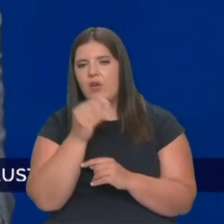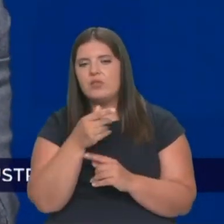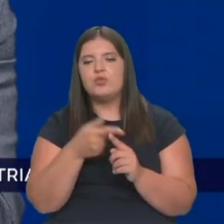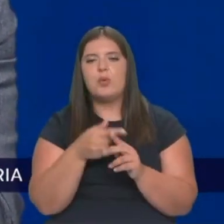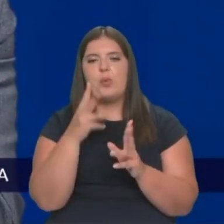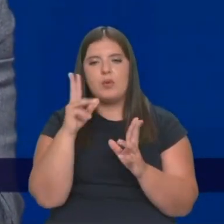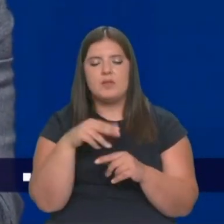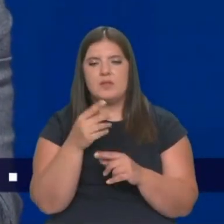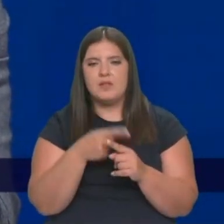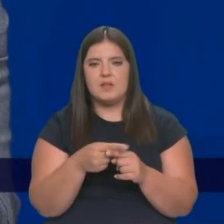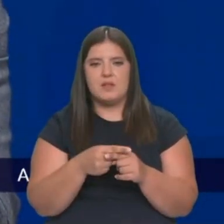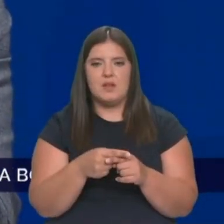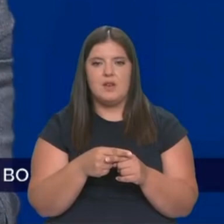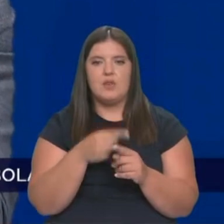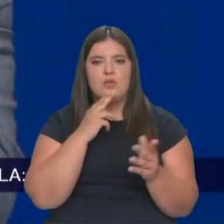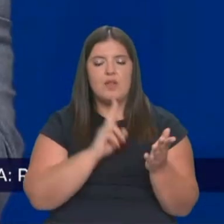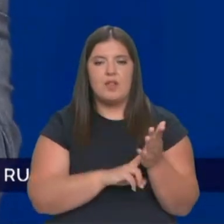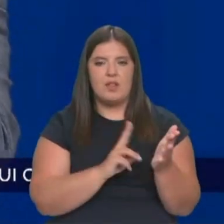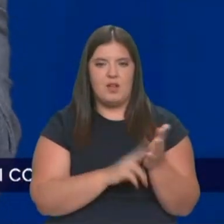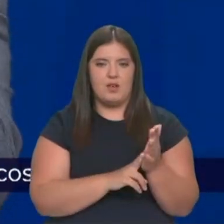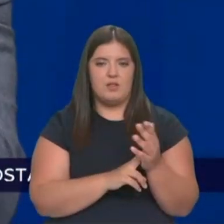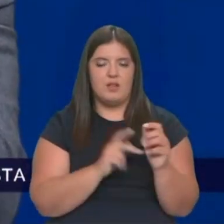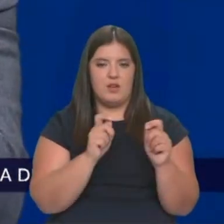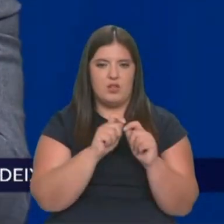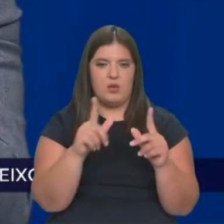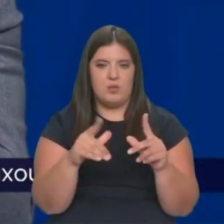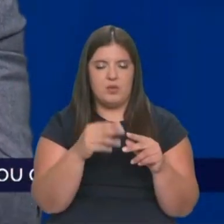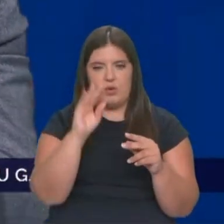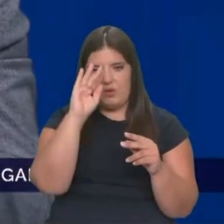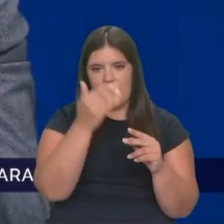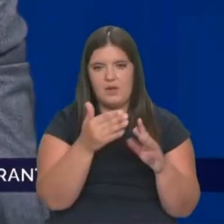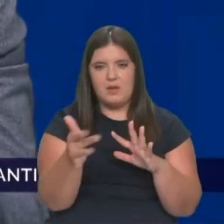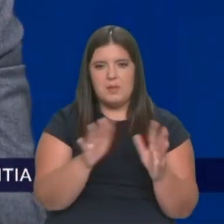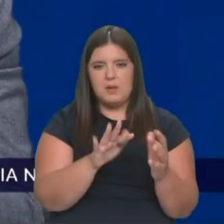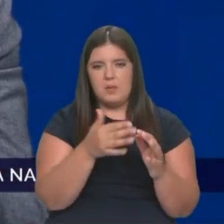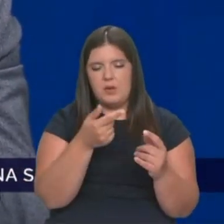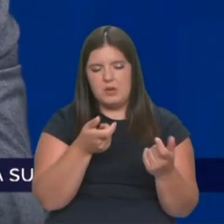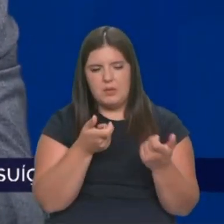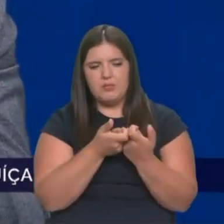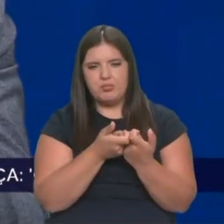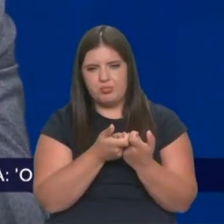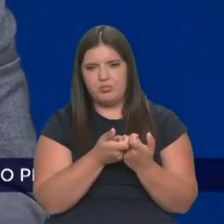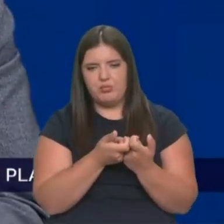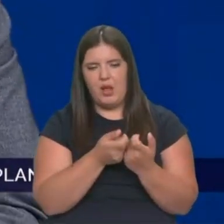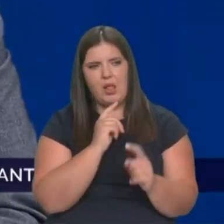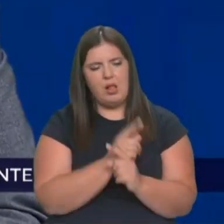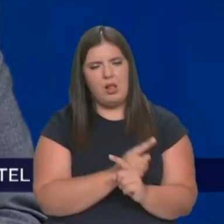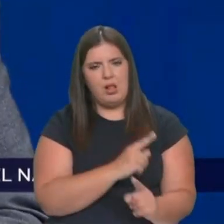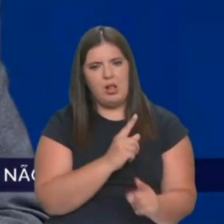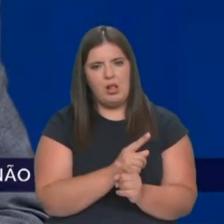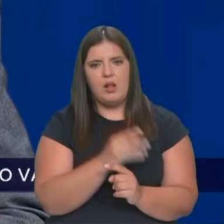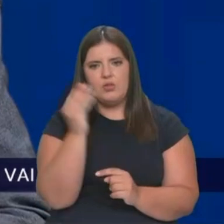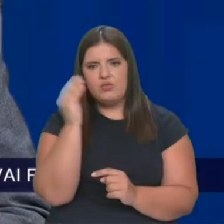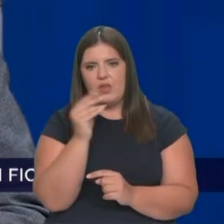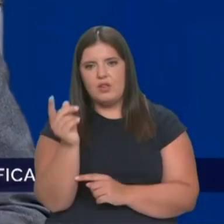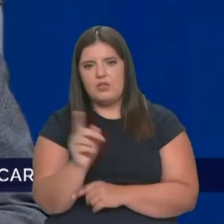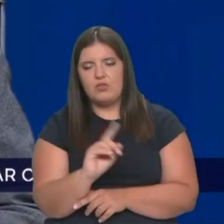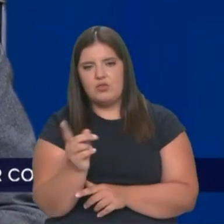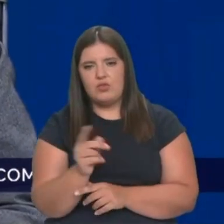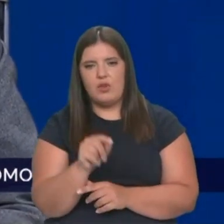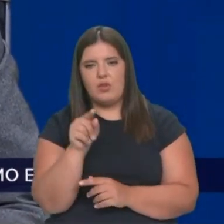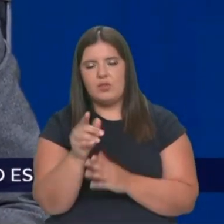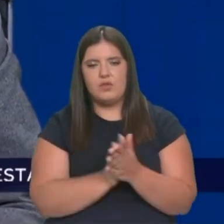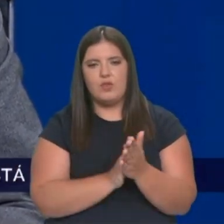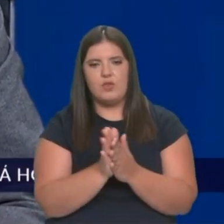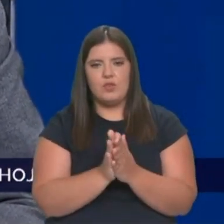interessantíssima. Nos olhos verdadeiros, a distribuição do reflexo é mais ou menos coerente, é consistente. Nos falsos, não. E isso foi